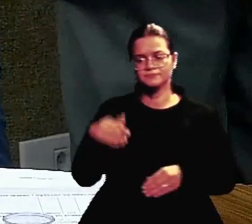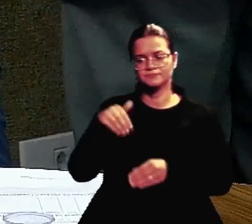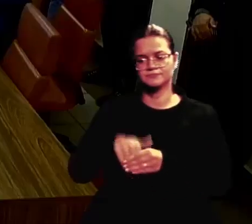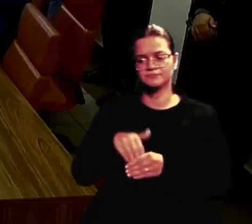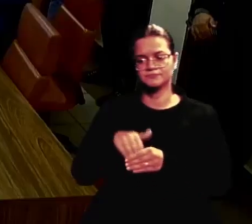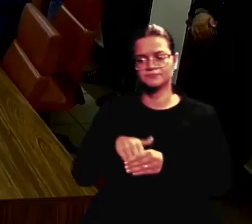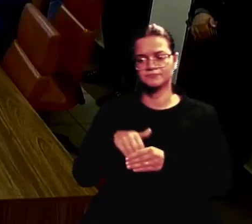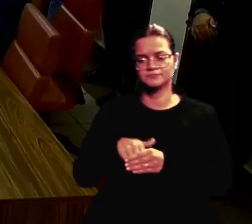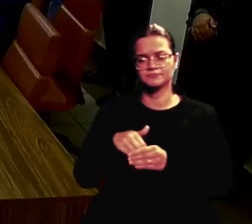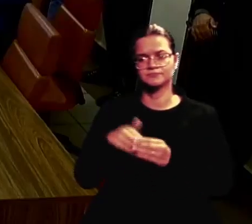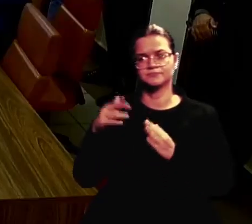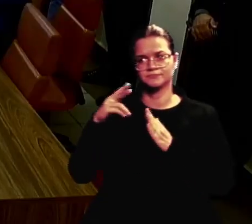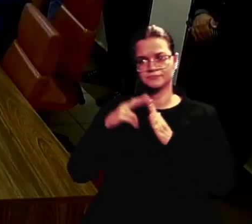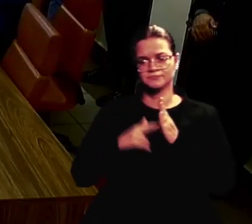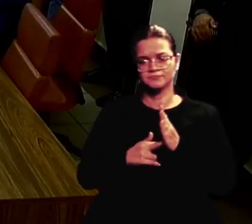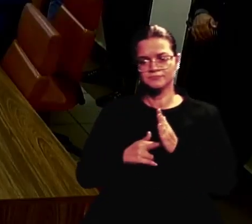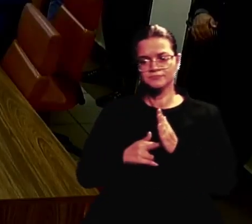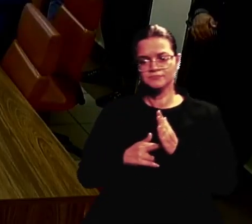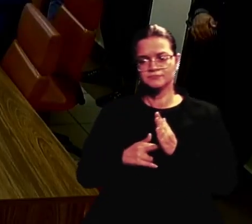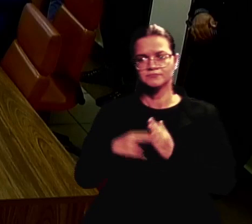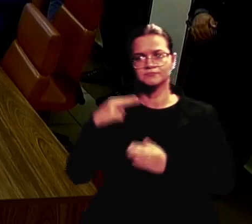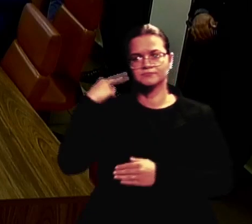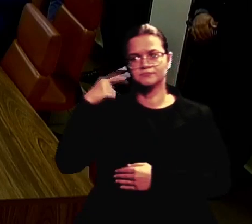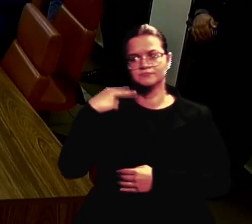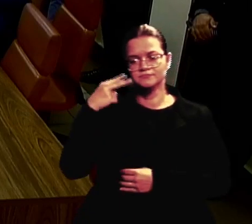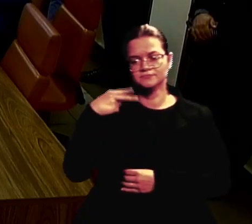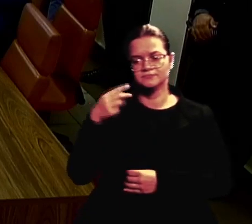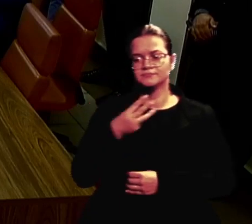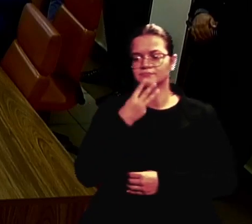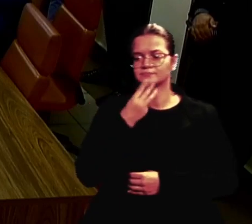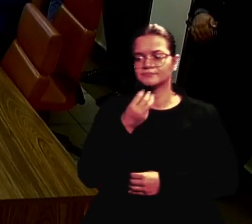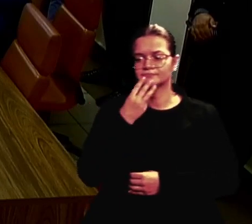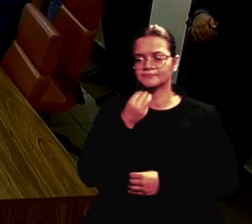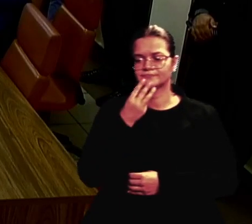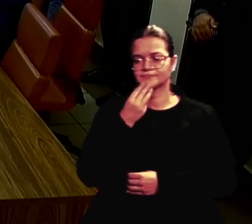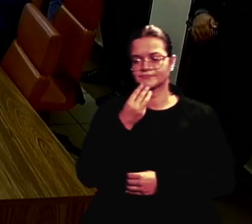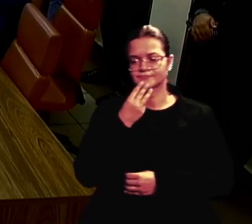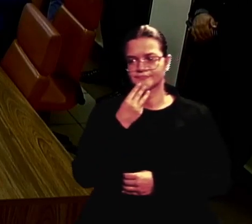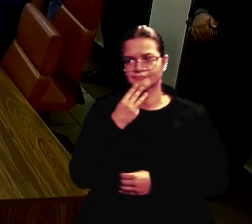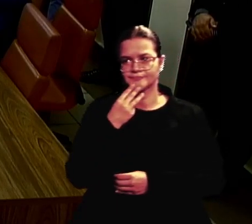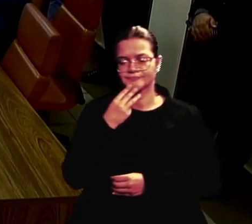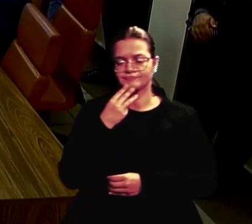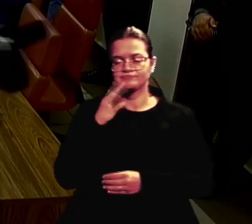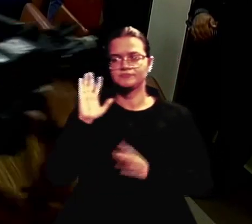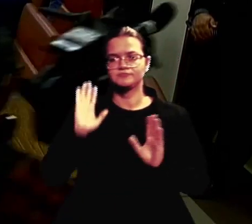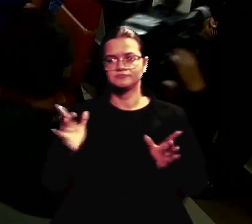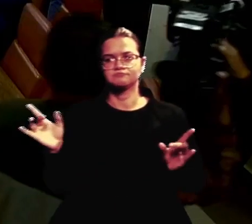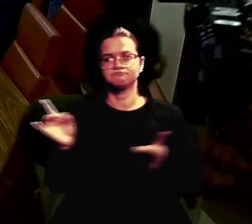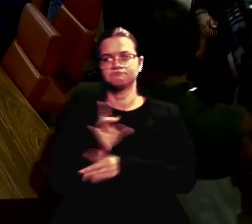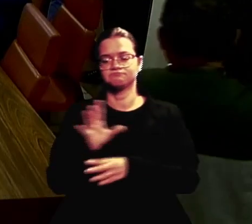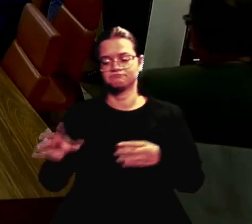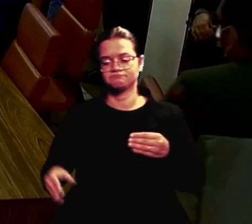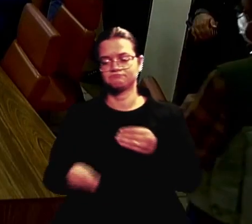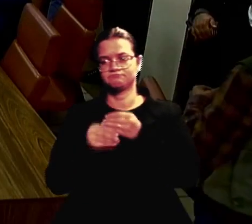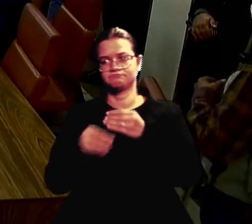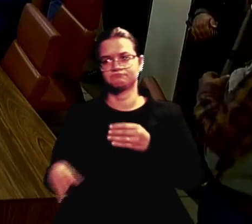Em votação, relatório do vereador William Veloso, com as